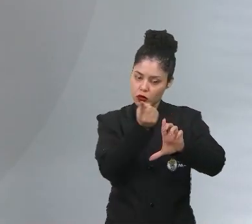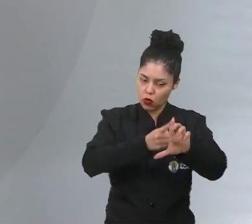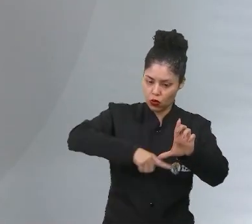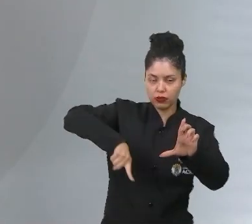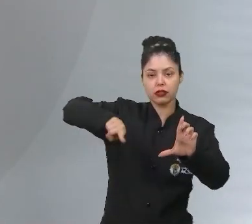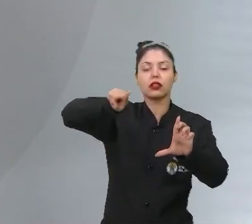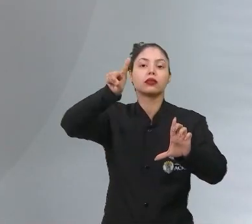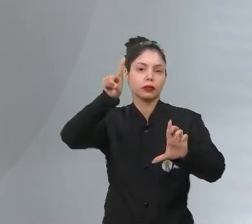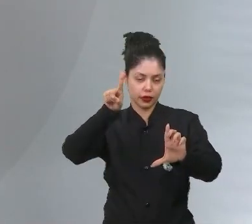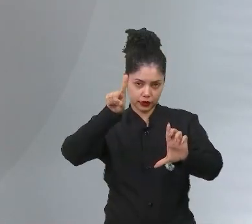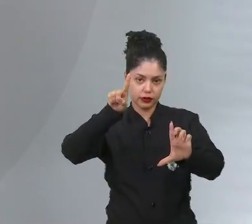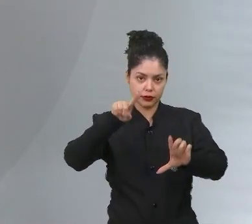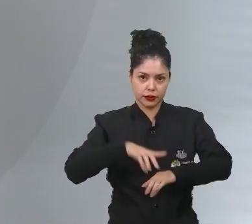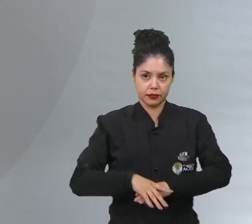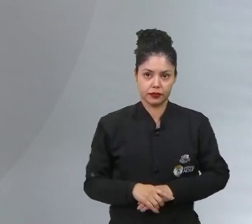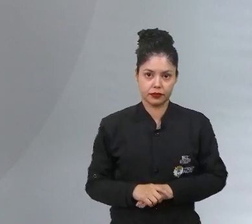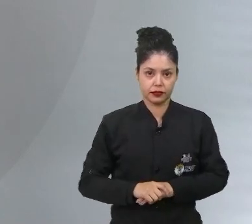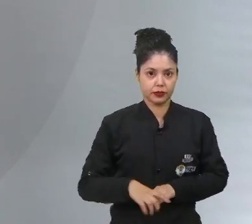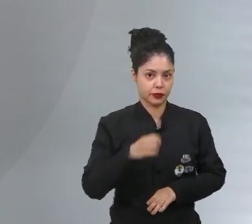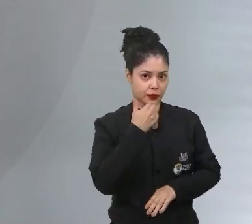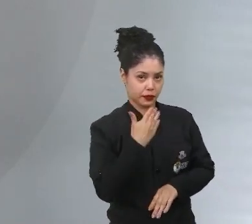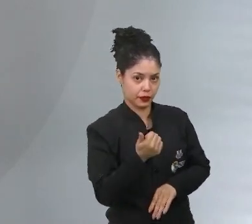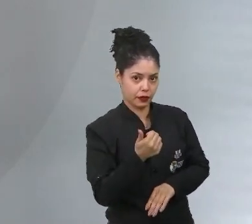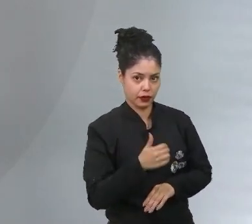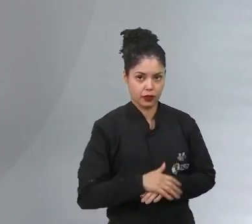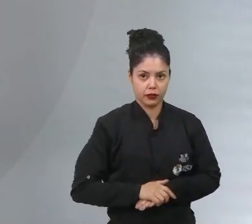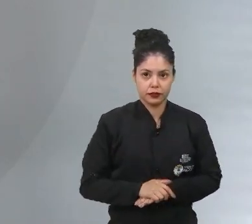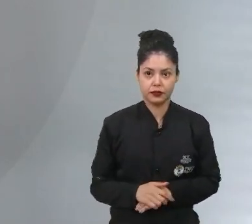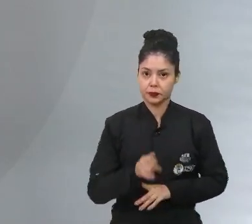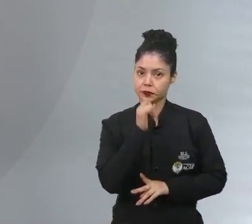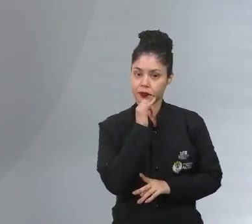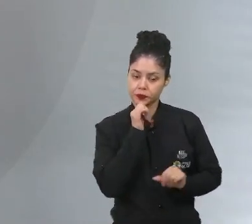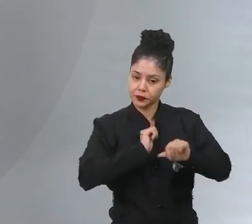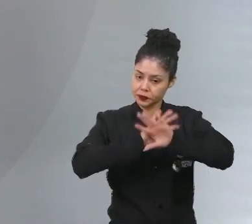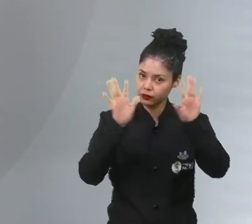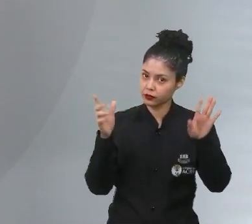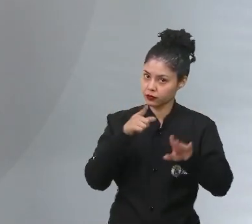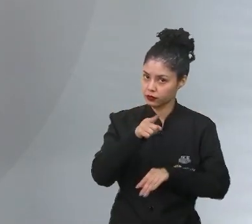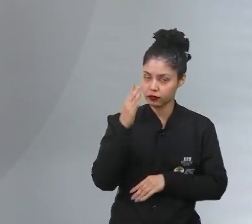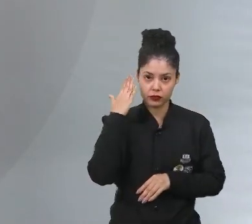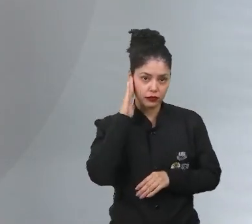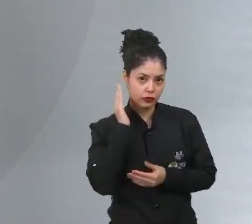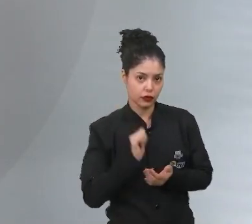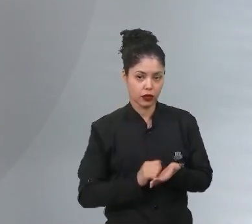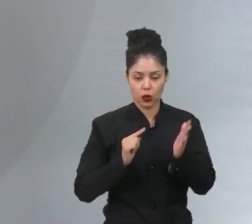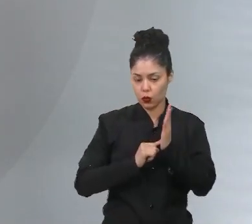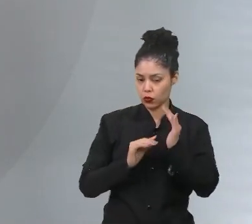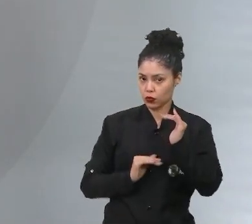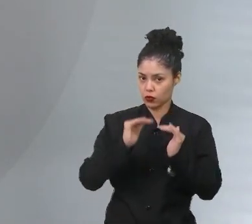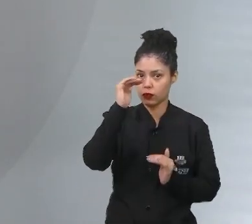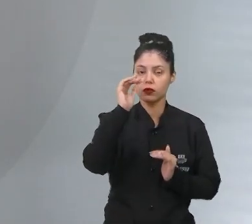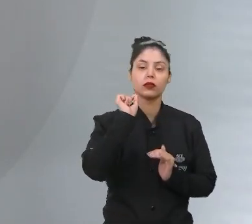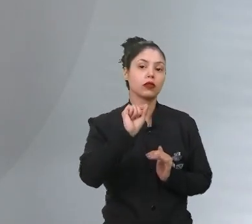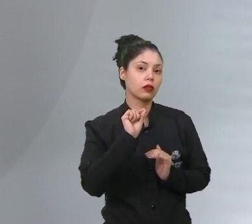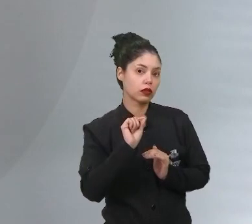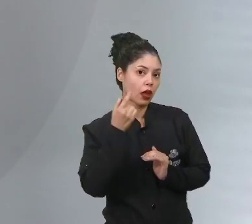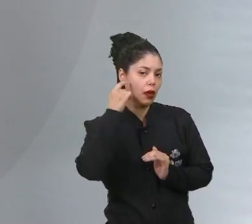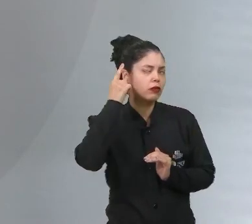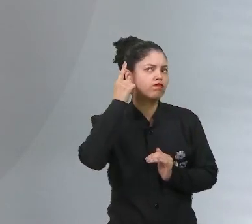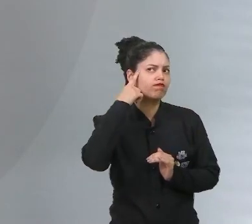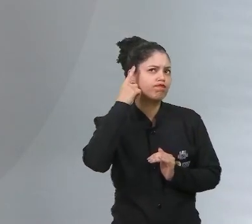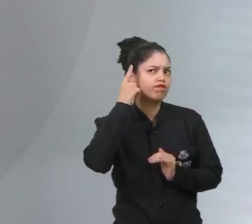ou concavidade para cima, tá bom? Um exemplo claro para você entender a ideia de ponto de máximo, você imagina